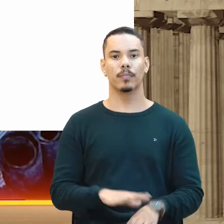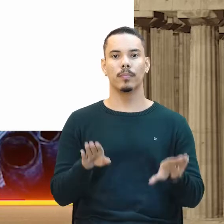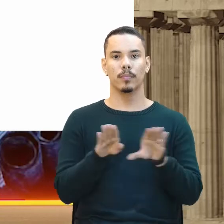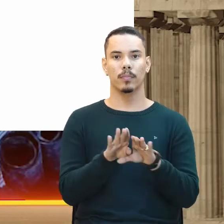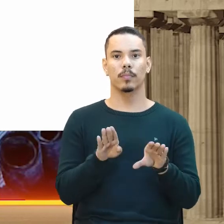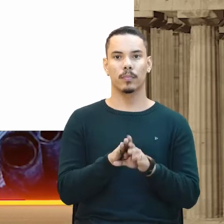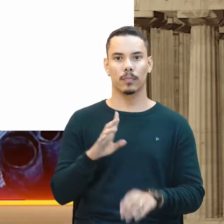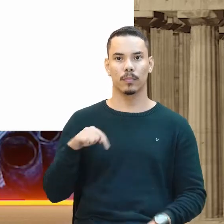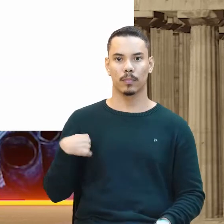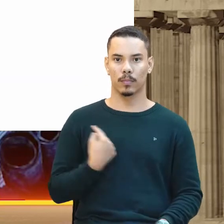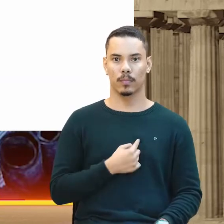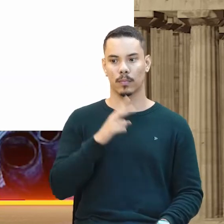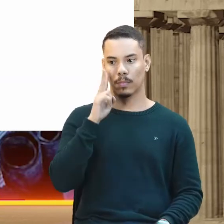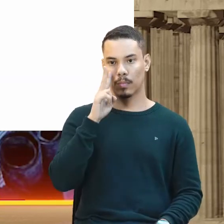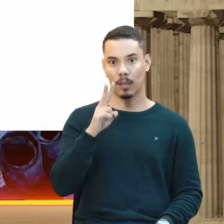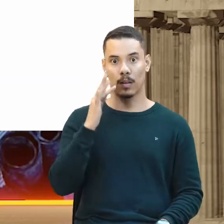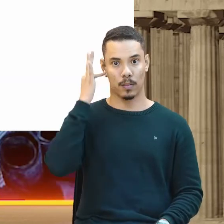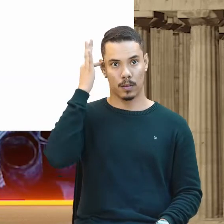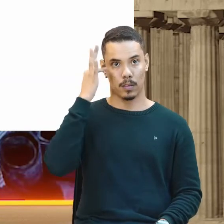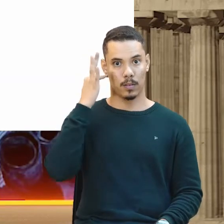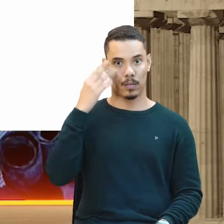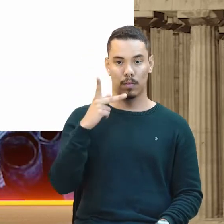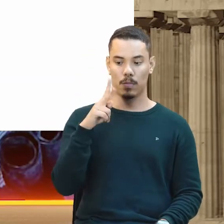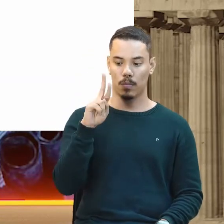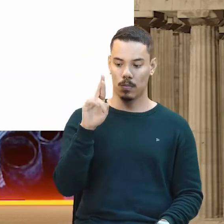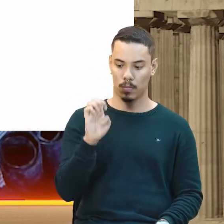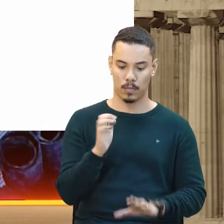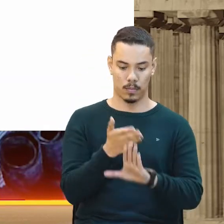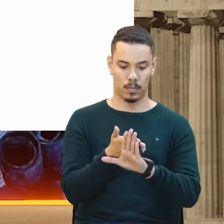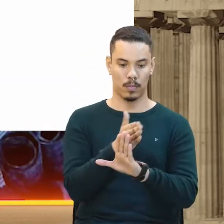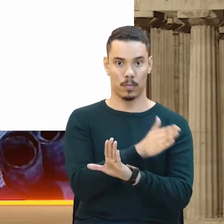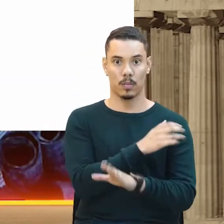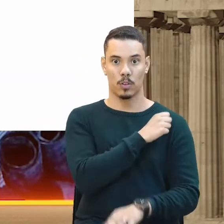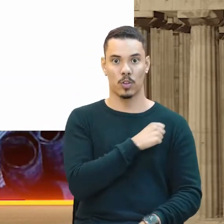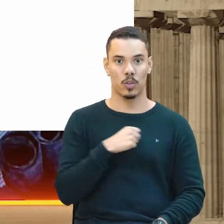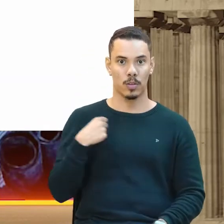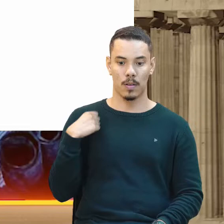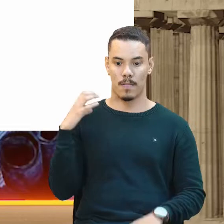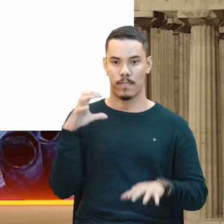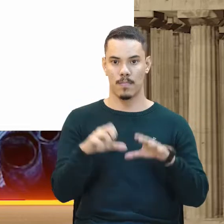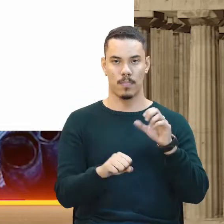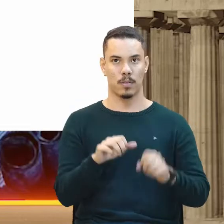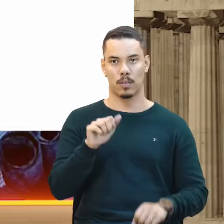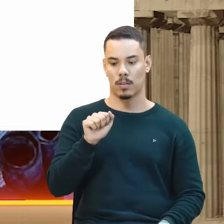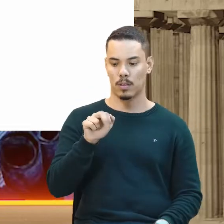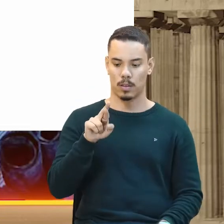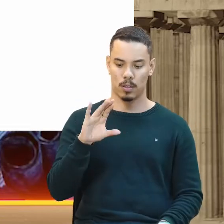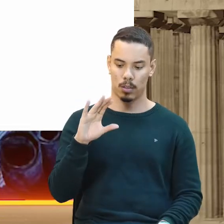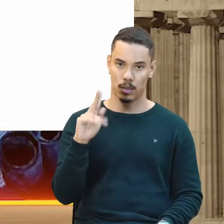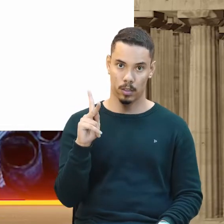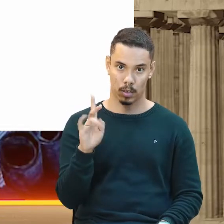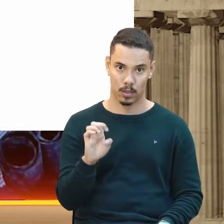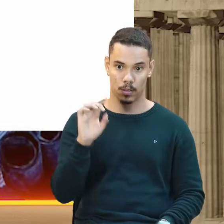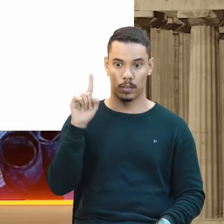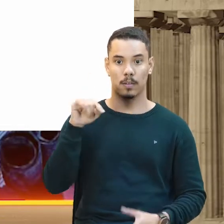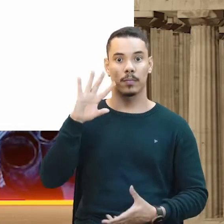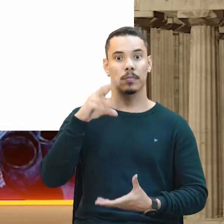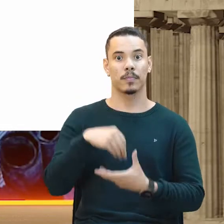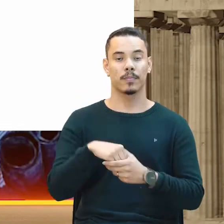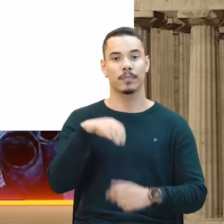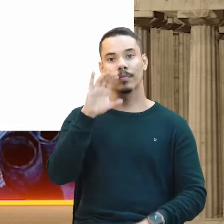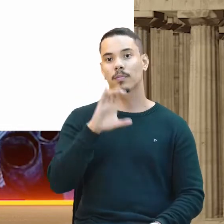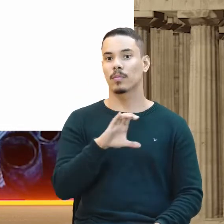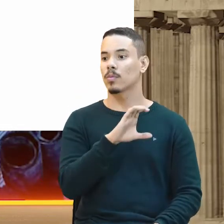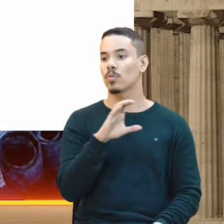exemplo, lá na filosofia pré-socrática, a busca da arqué, o elemento que deu origem a tudo. Dentro do cristianismo, qual o elemento que